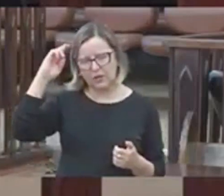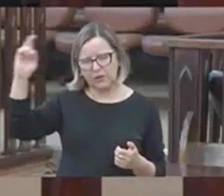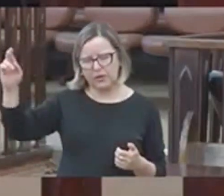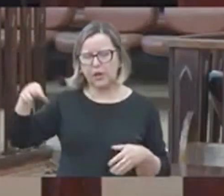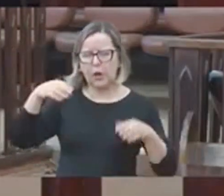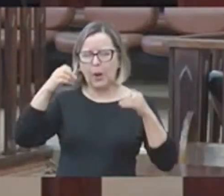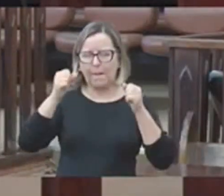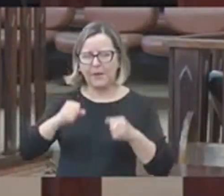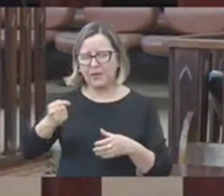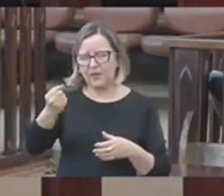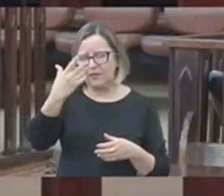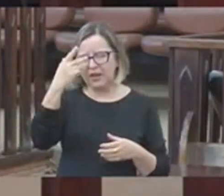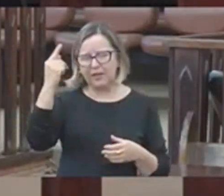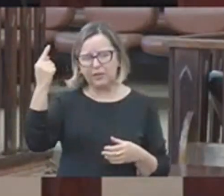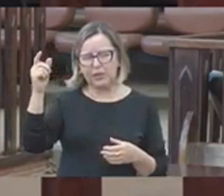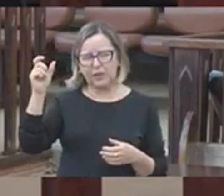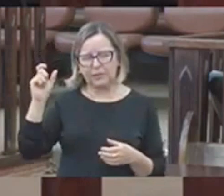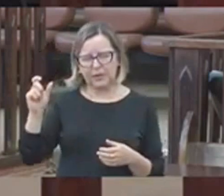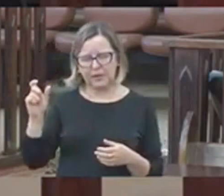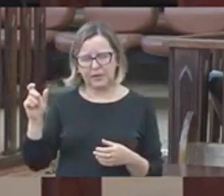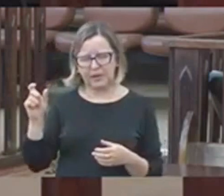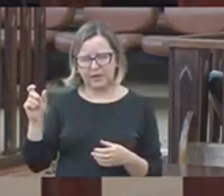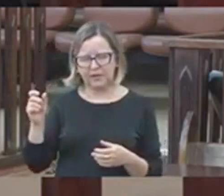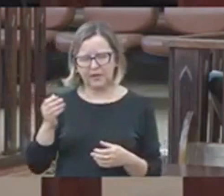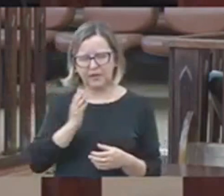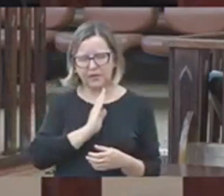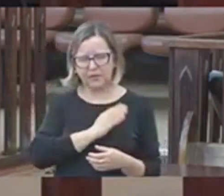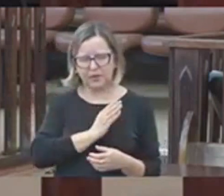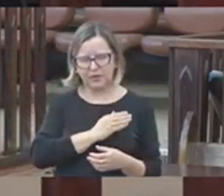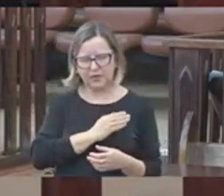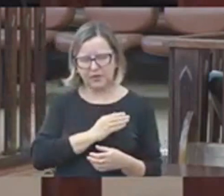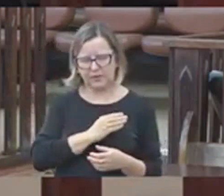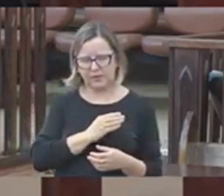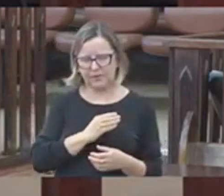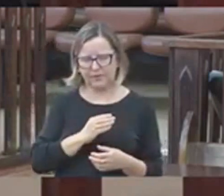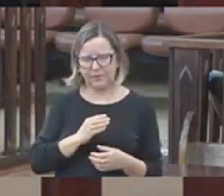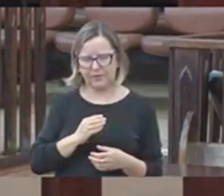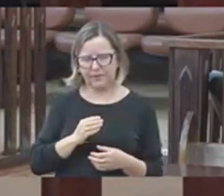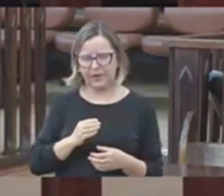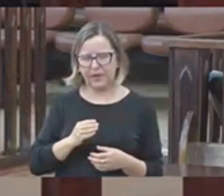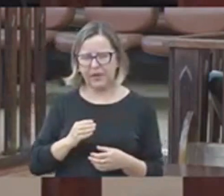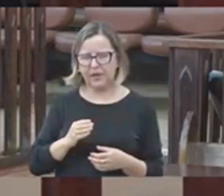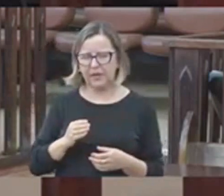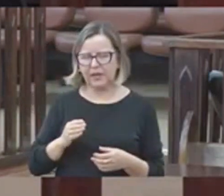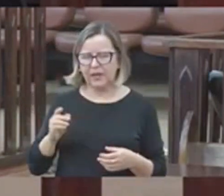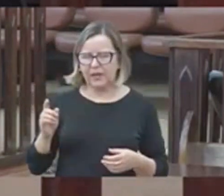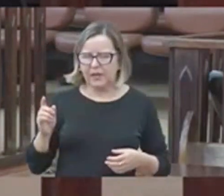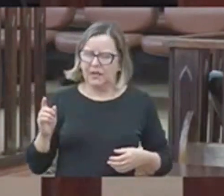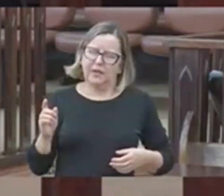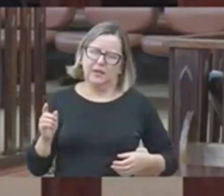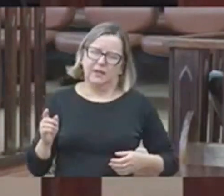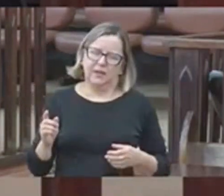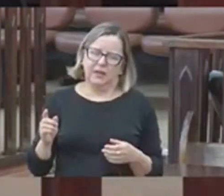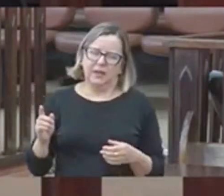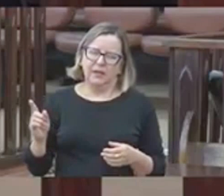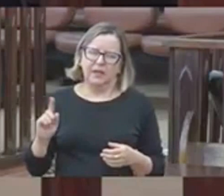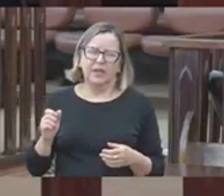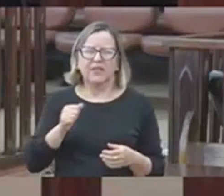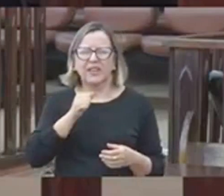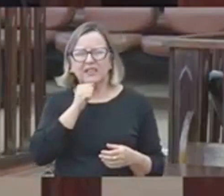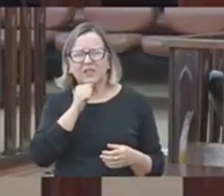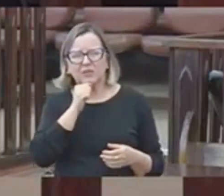fazer. Não é à toa que o Senhor envia as tribulações, nos faz passar pelo vale da sombra da